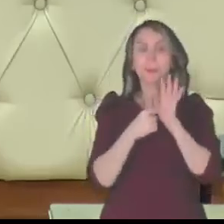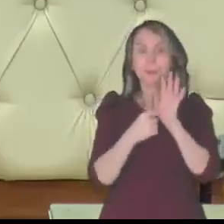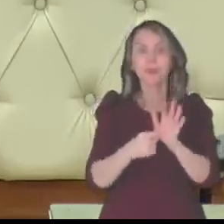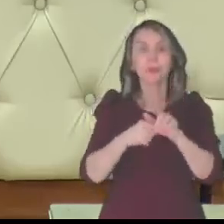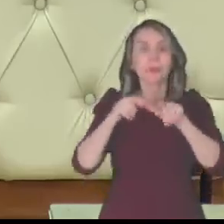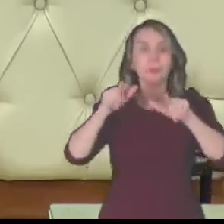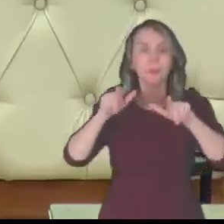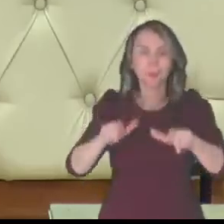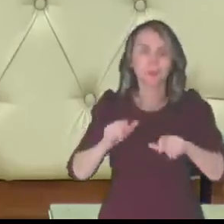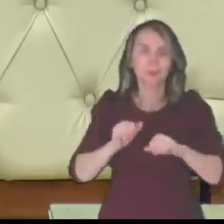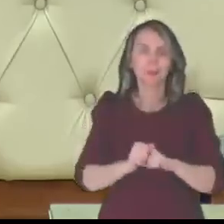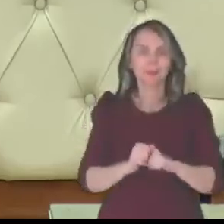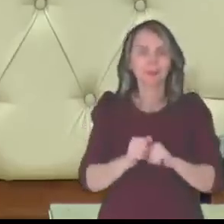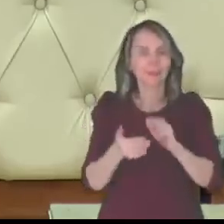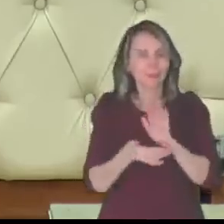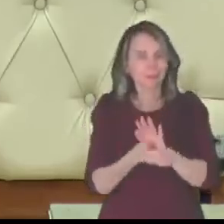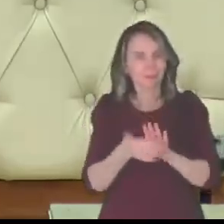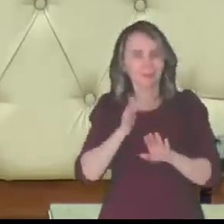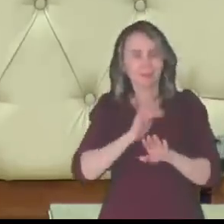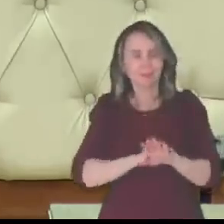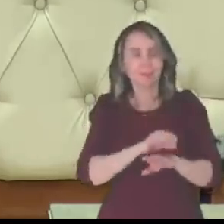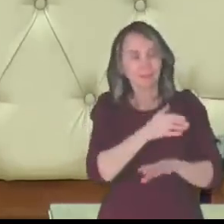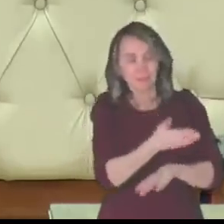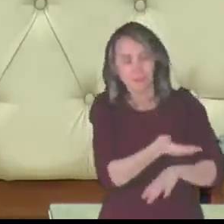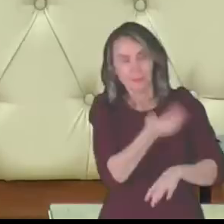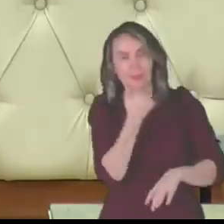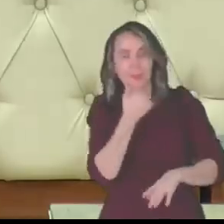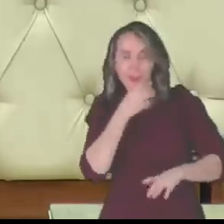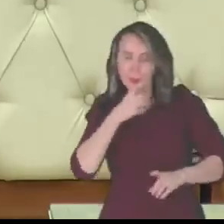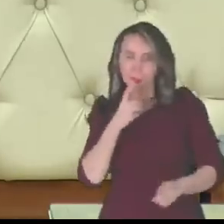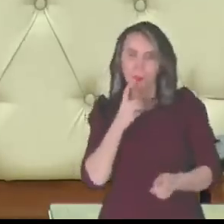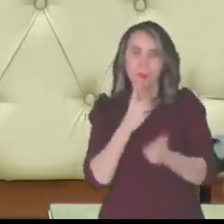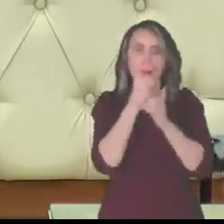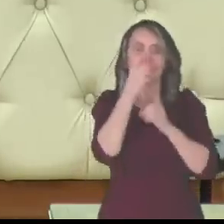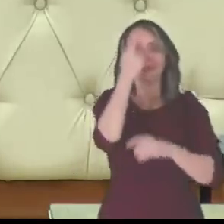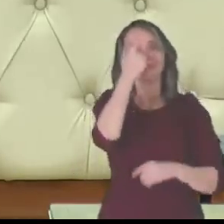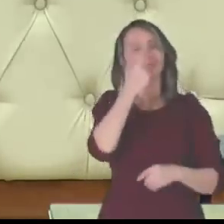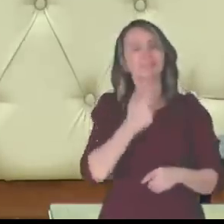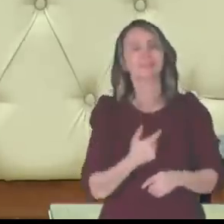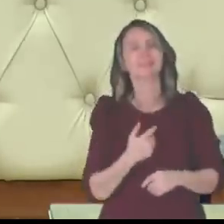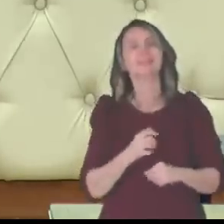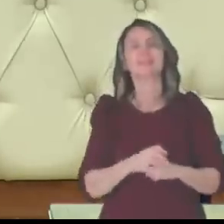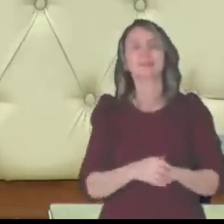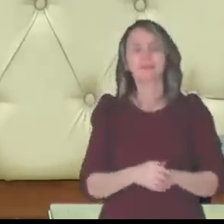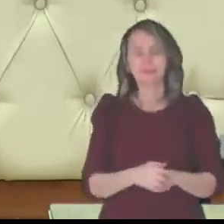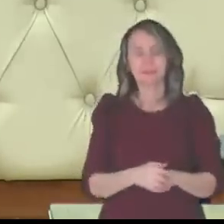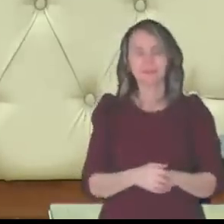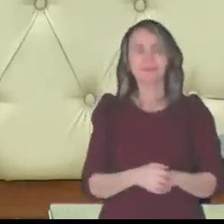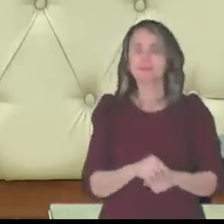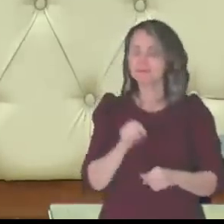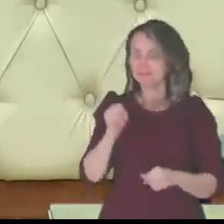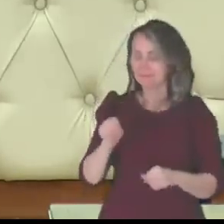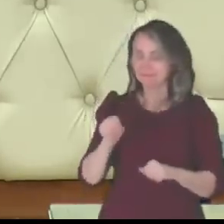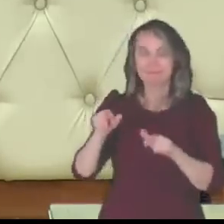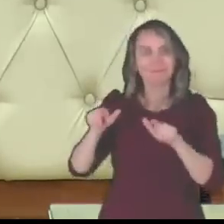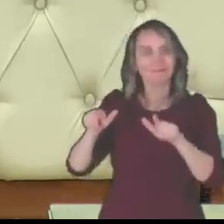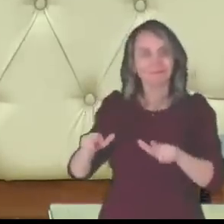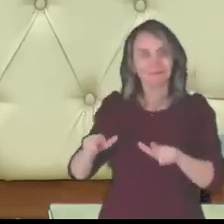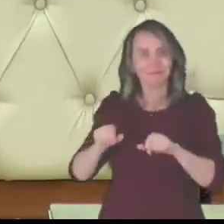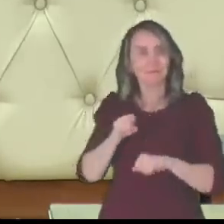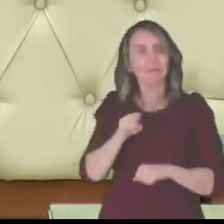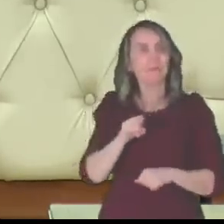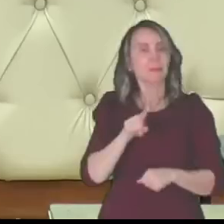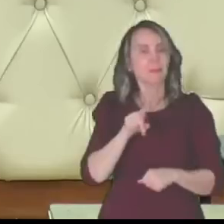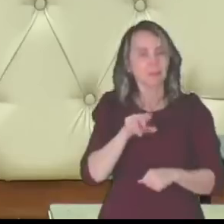comigo no Monte da mirra e no útero você vai